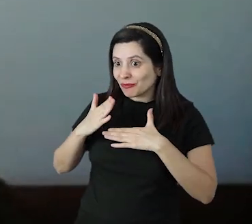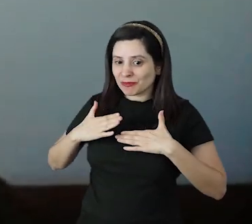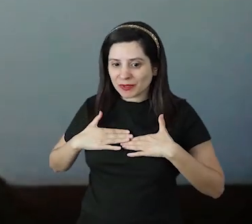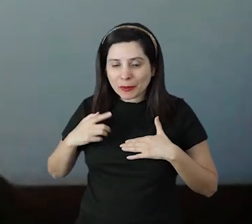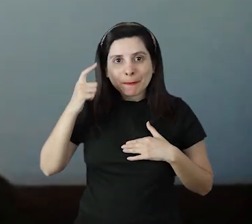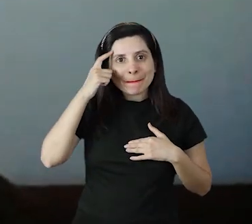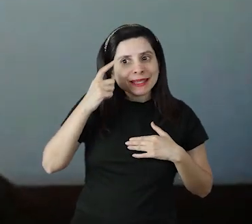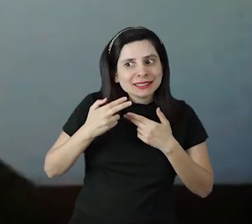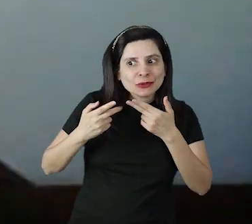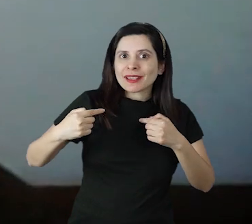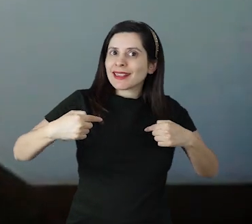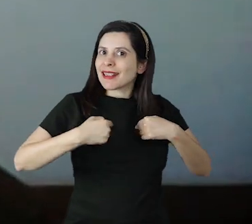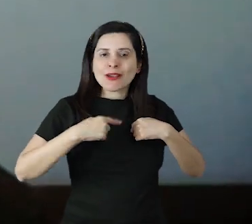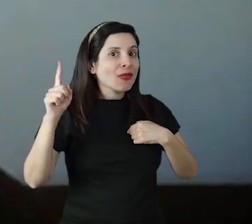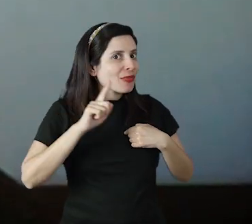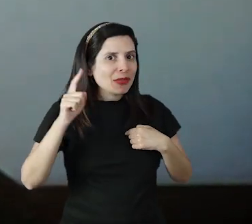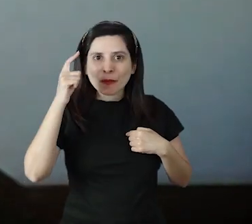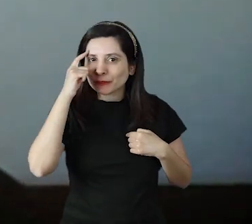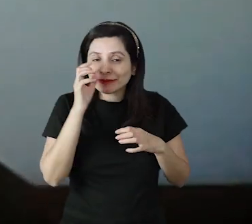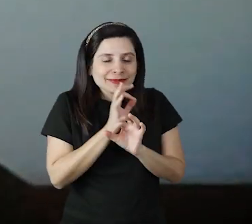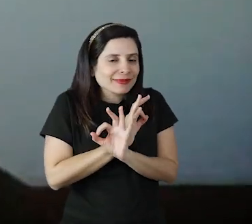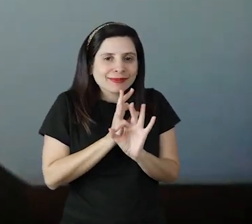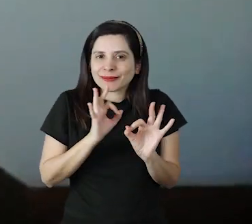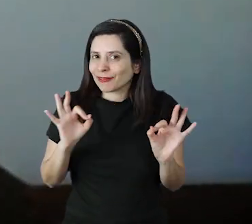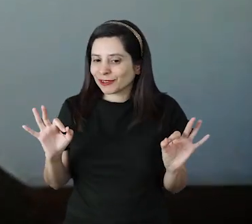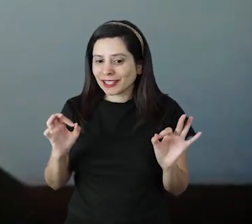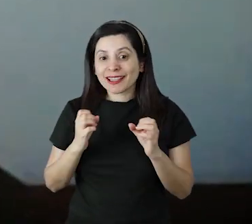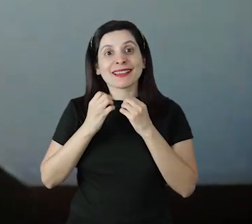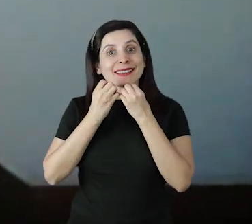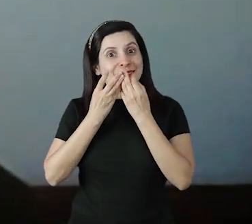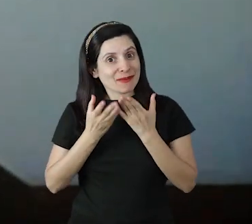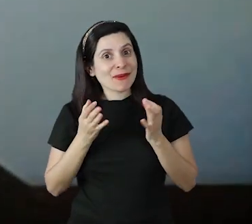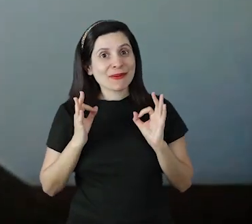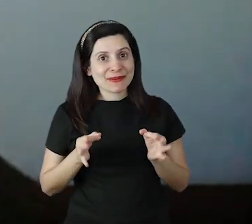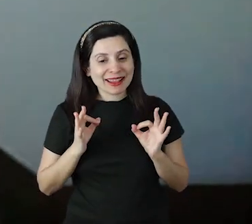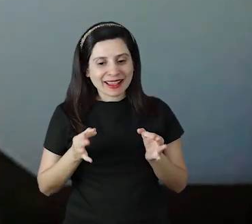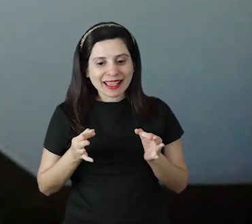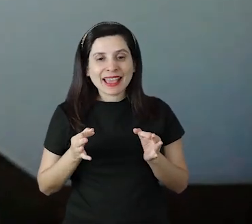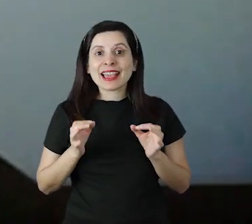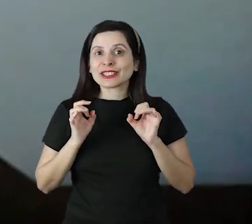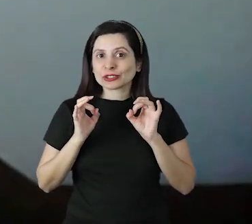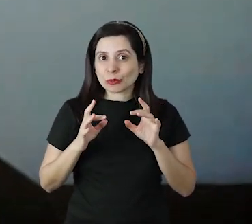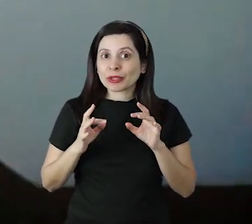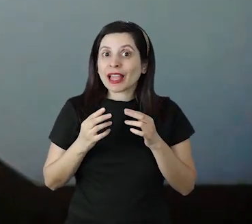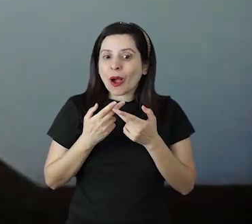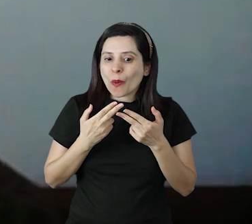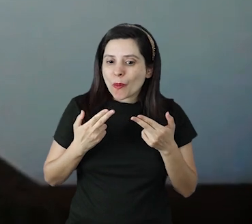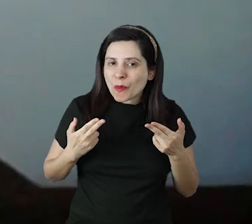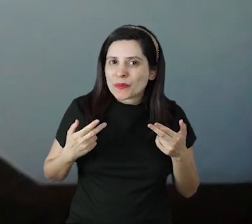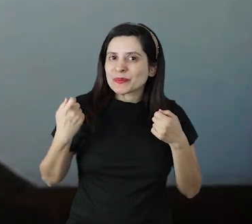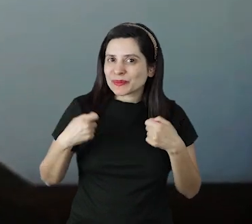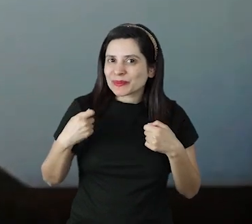pensei. Tá ótimo, tá tudo bem e que bom, né. É só porque alguma coisa a gente